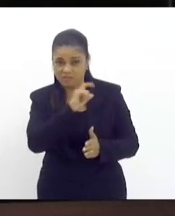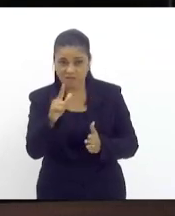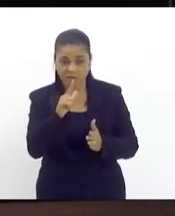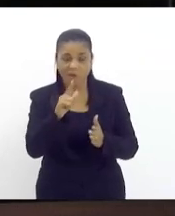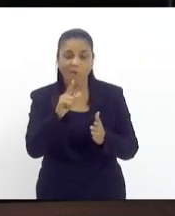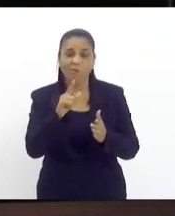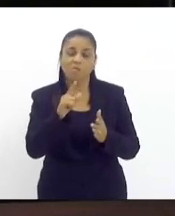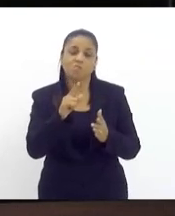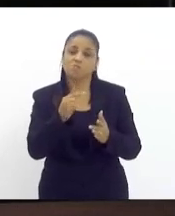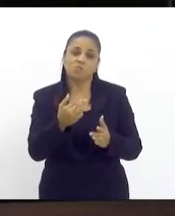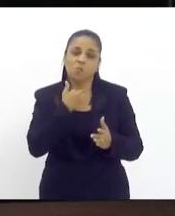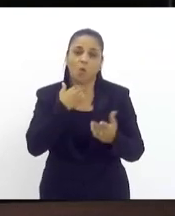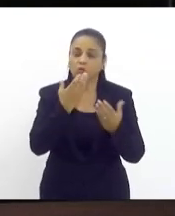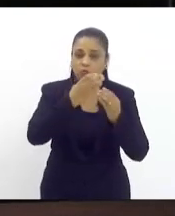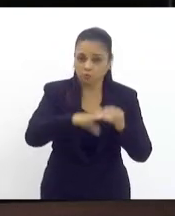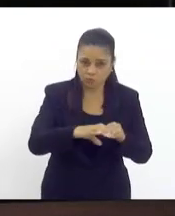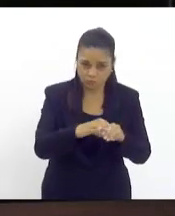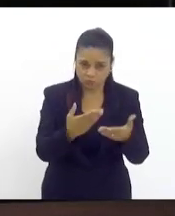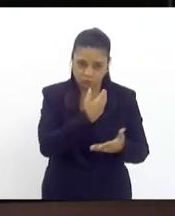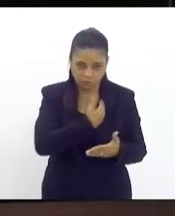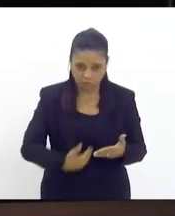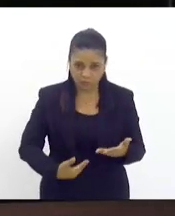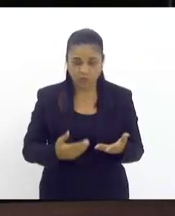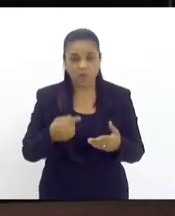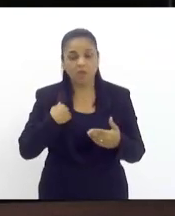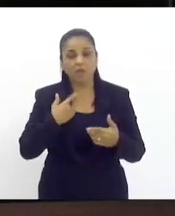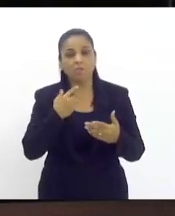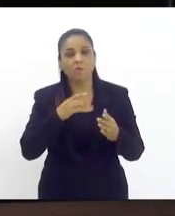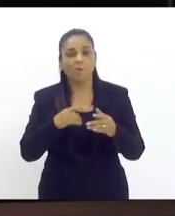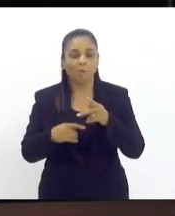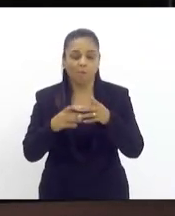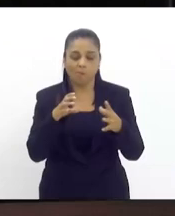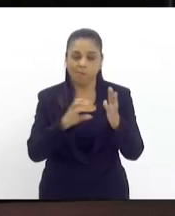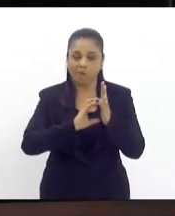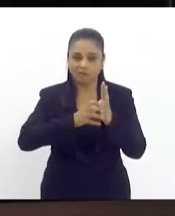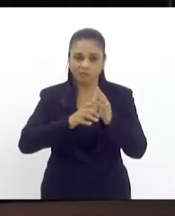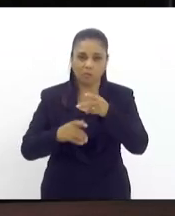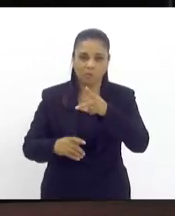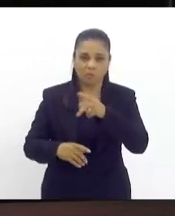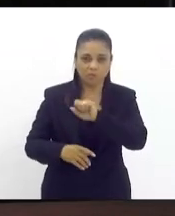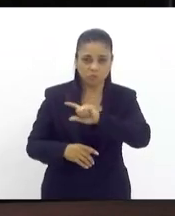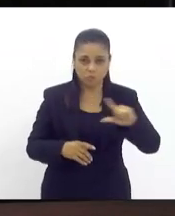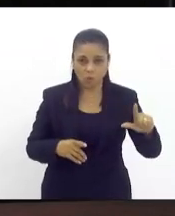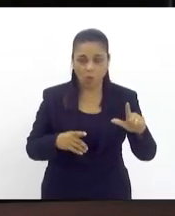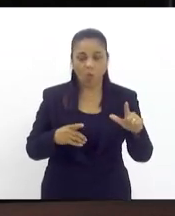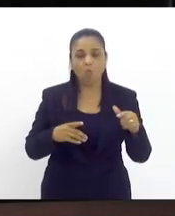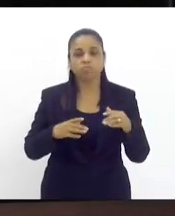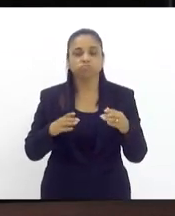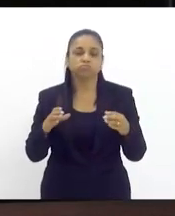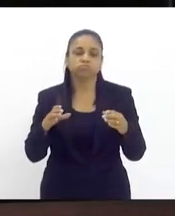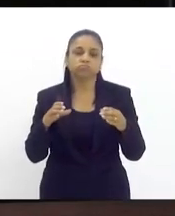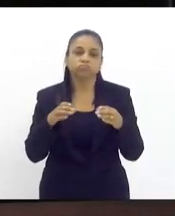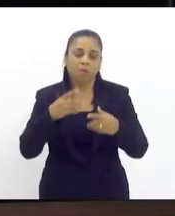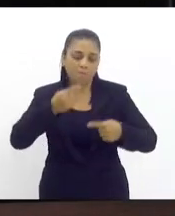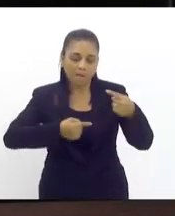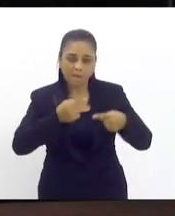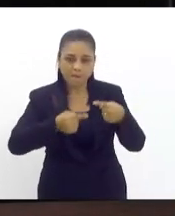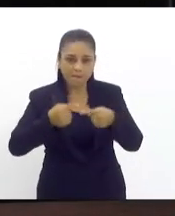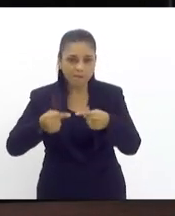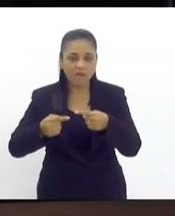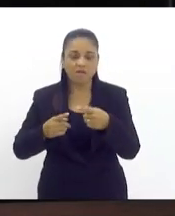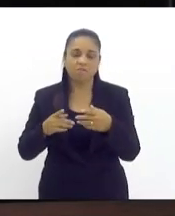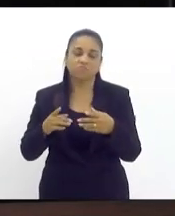nós do pessoal fizemos um debate e a bancada do pessoal em conjunto A bancada do pessoal e da rede Voltou não